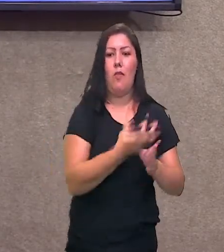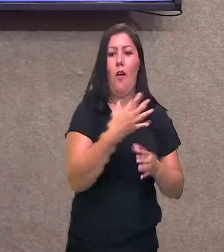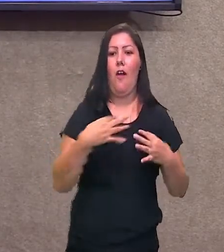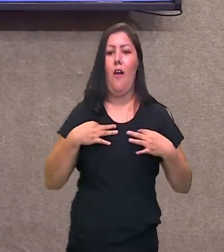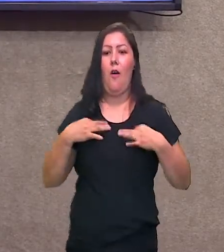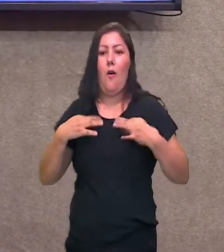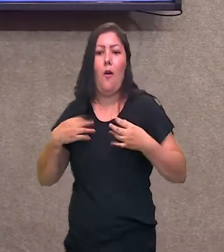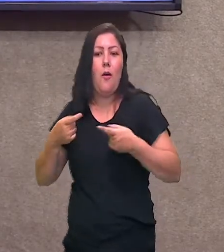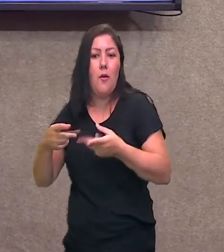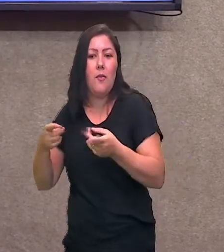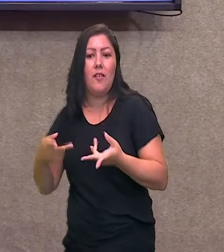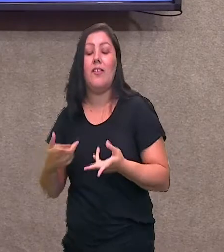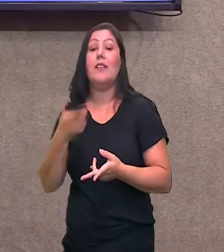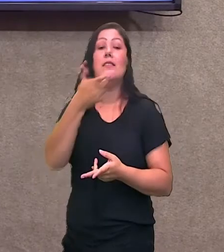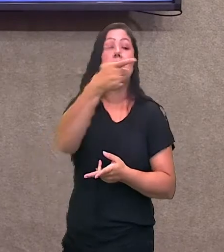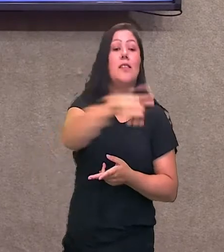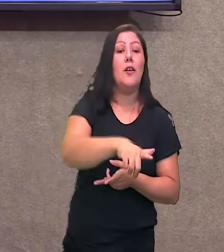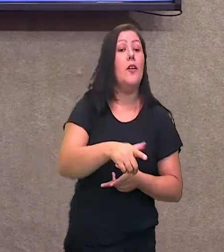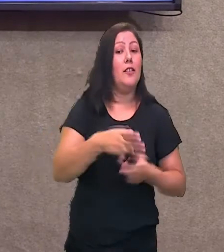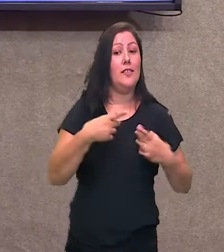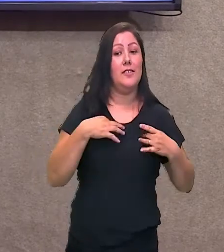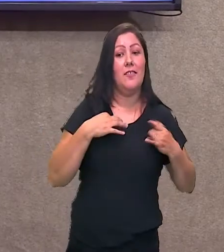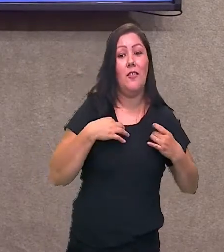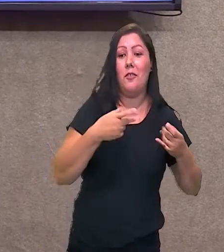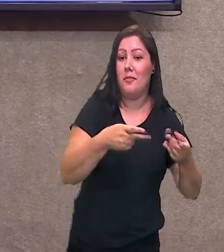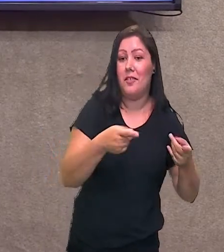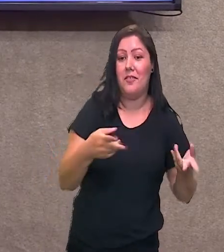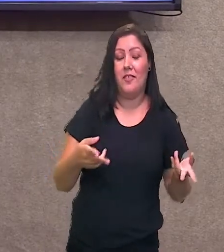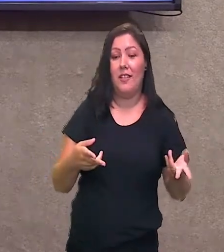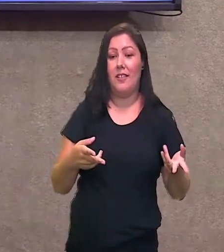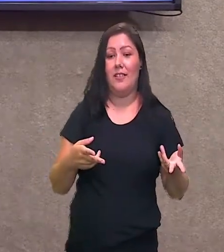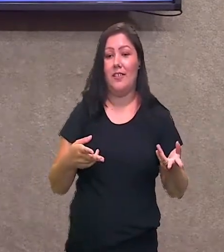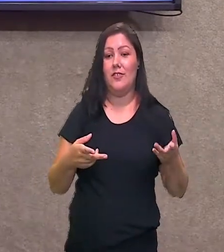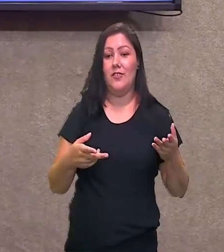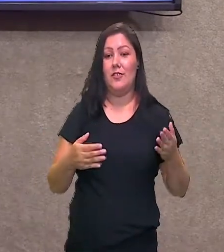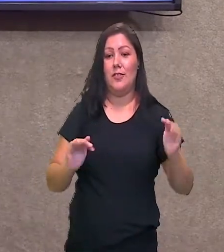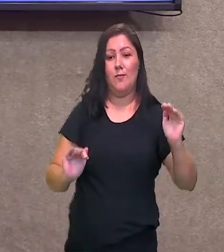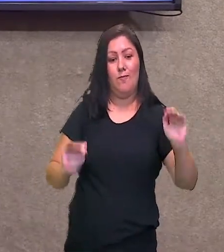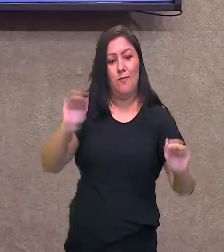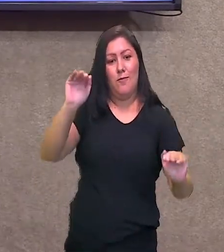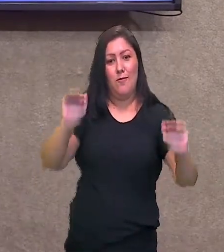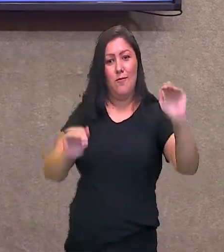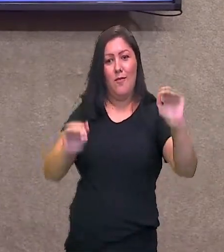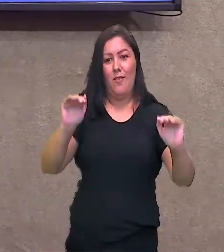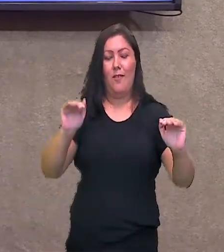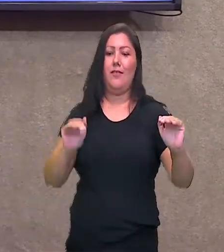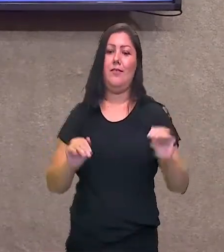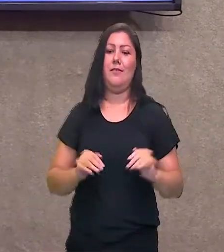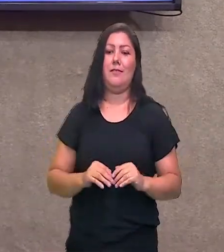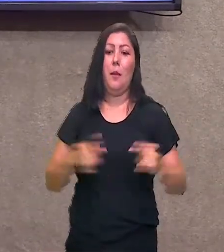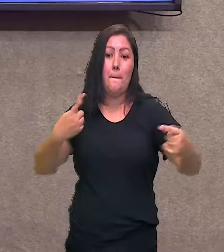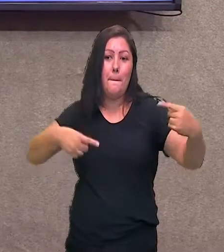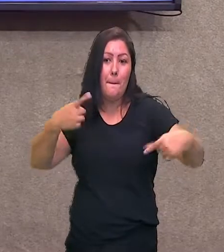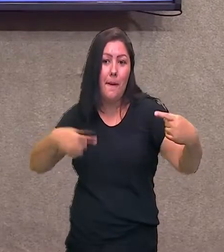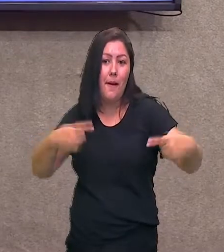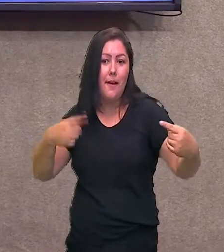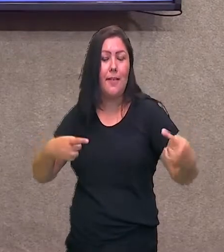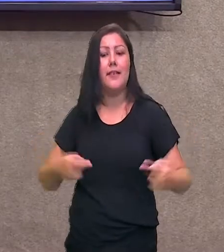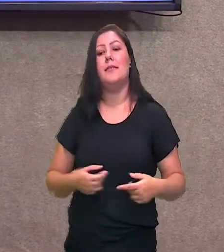disse que é uma economia de mercado, eu estou dizendo que ela é livre para ter concorrência.